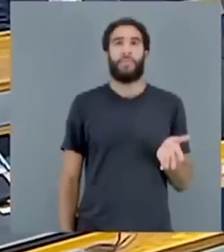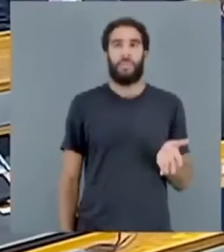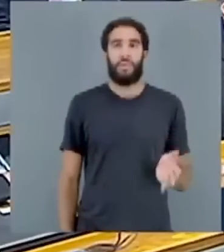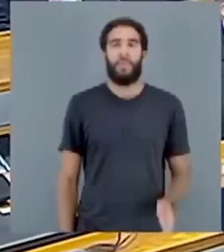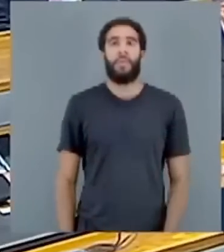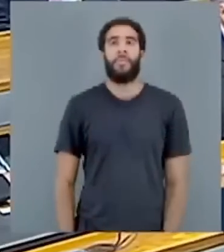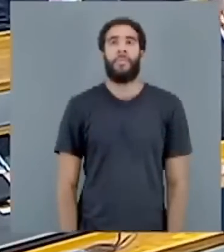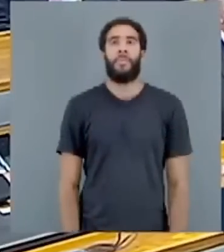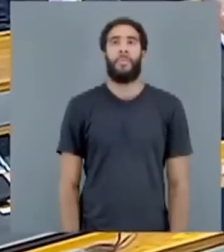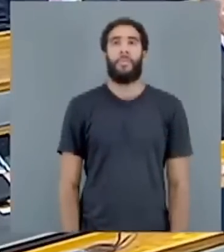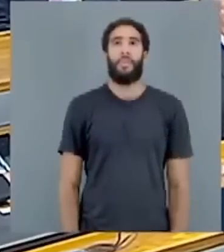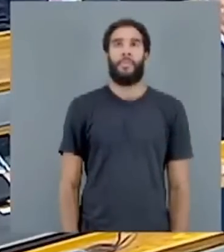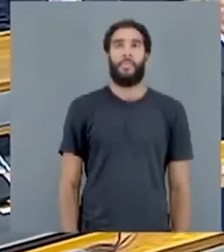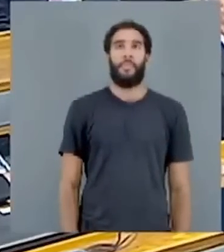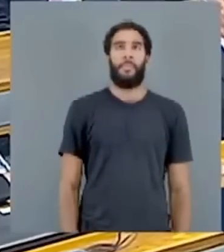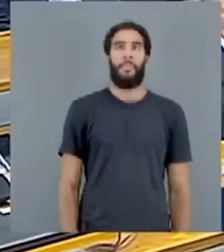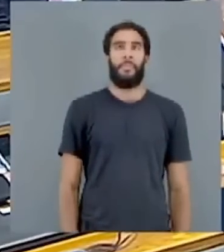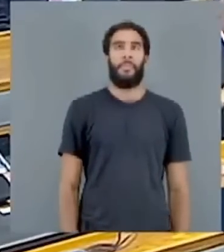Uma palavra, senhor Randolfo.